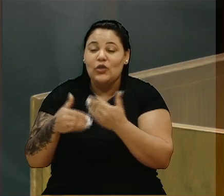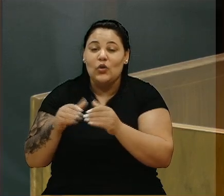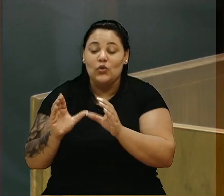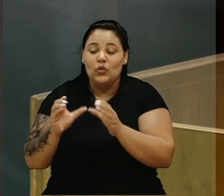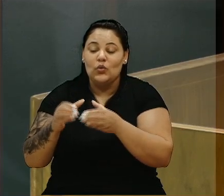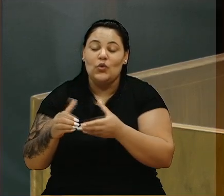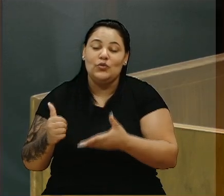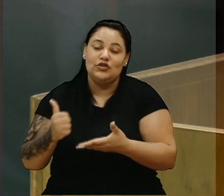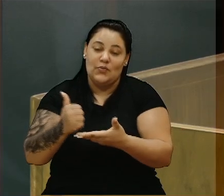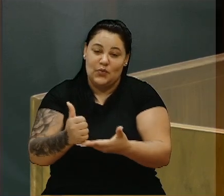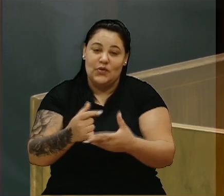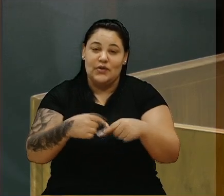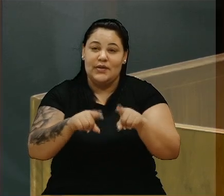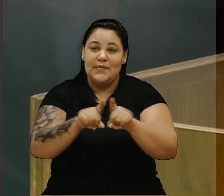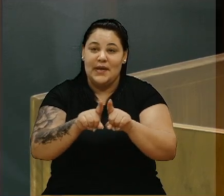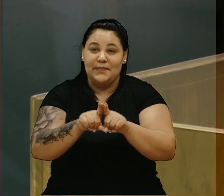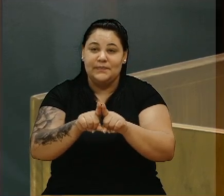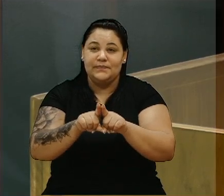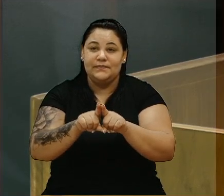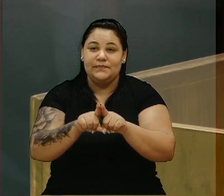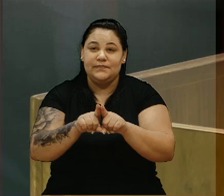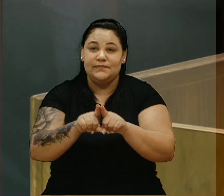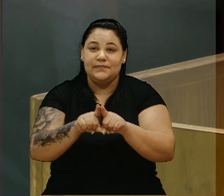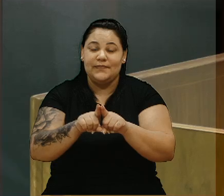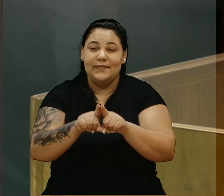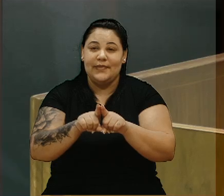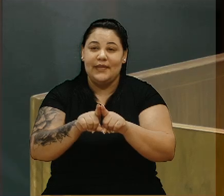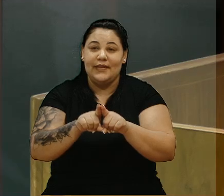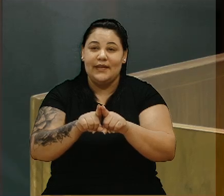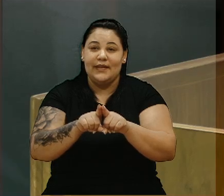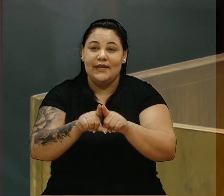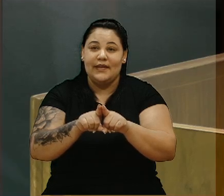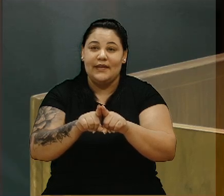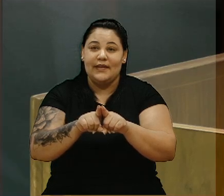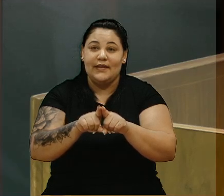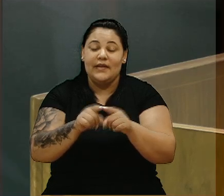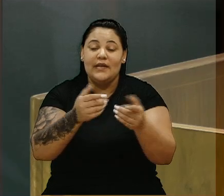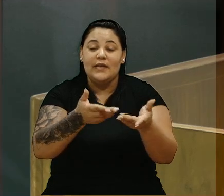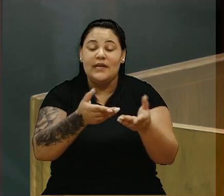apoio que permite que mude a gente.